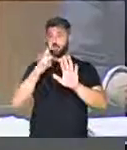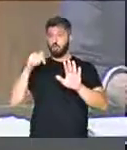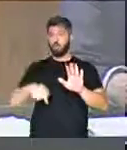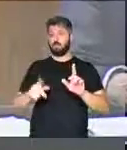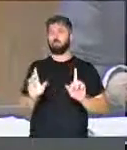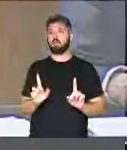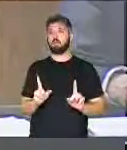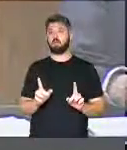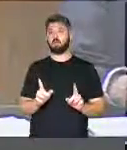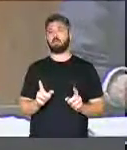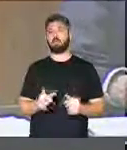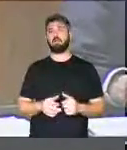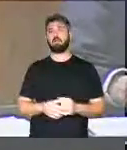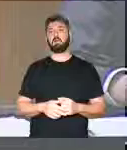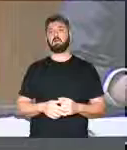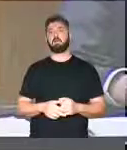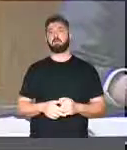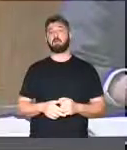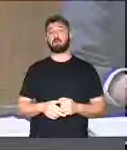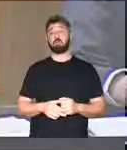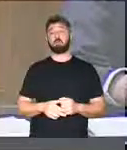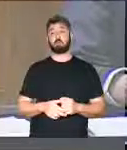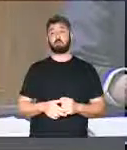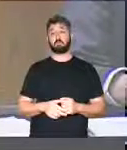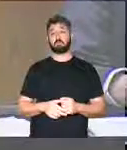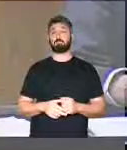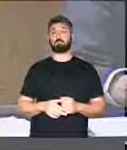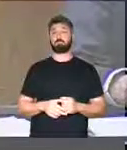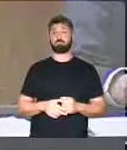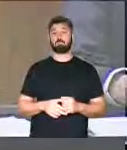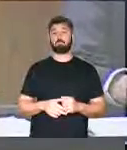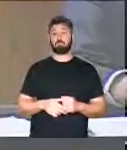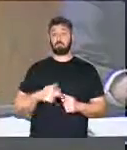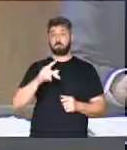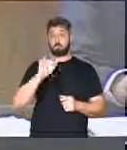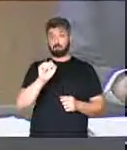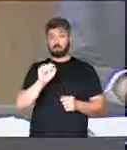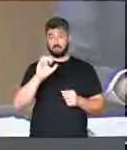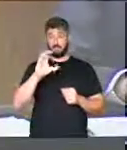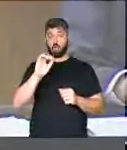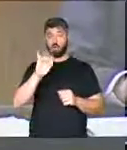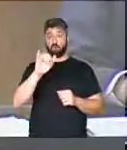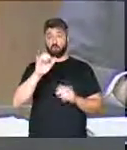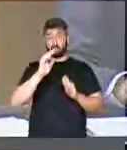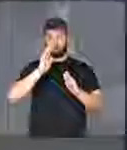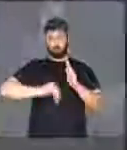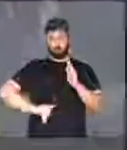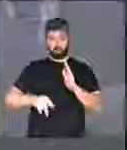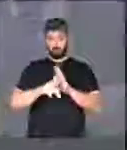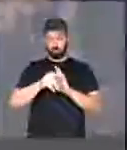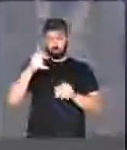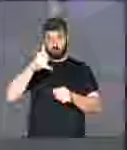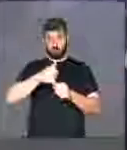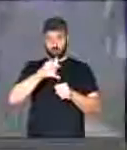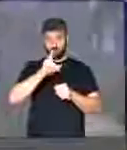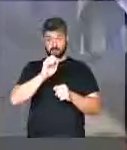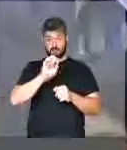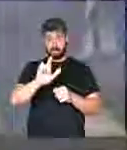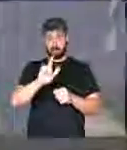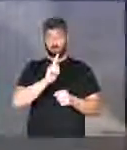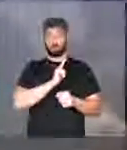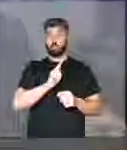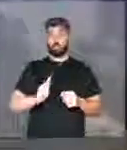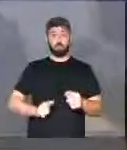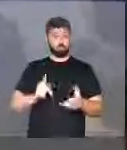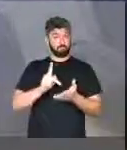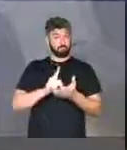aqui que ao retirarmos ao PIS/COFINS do óleo diesel, o governo,